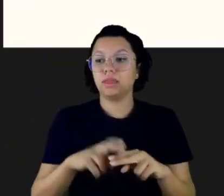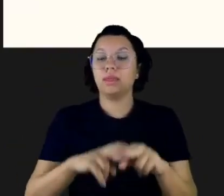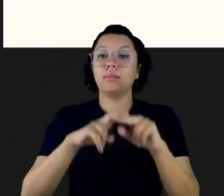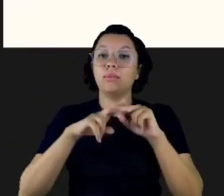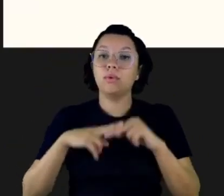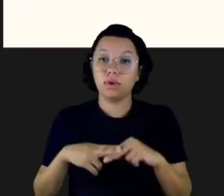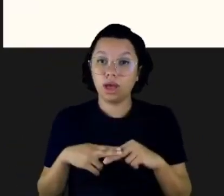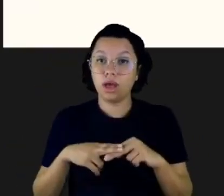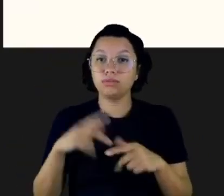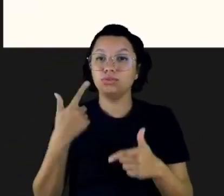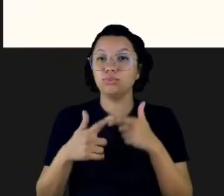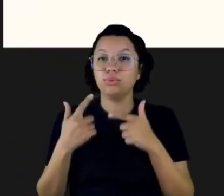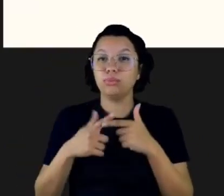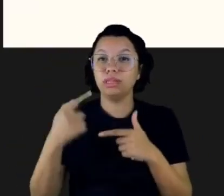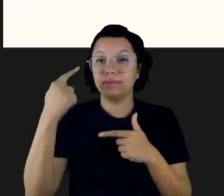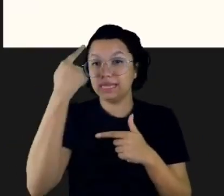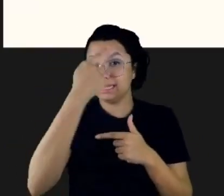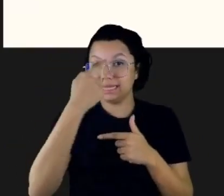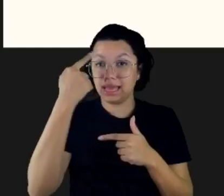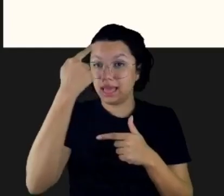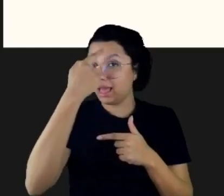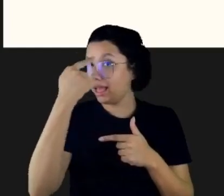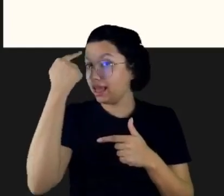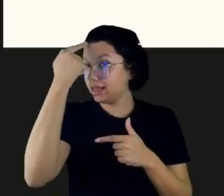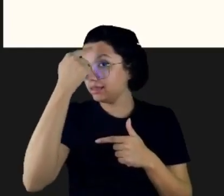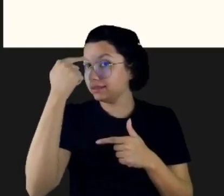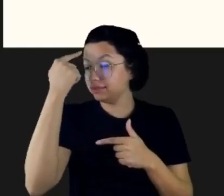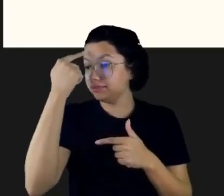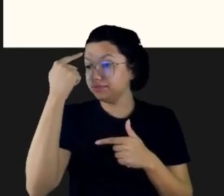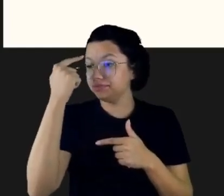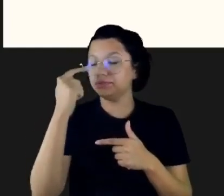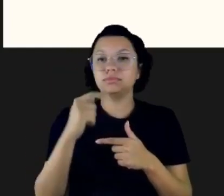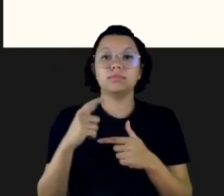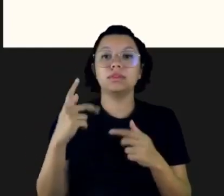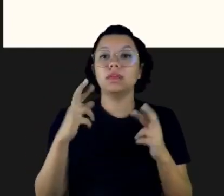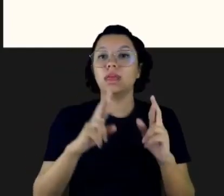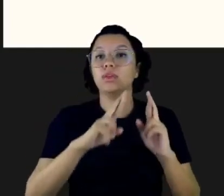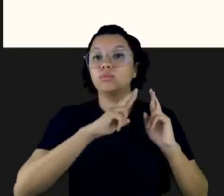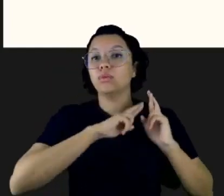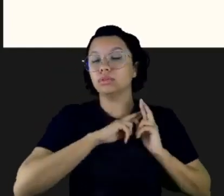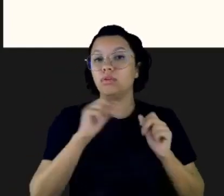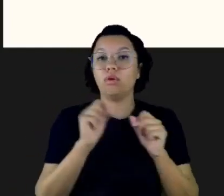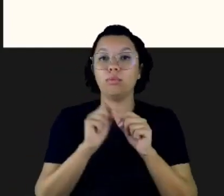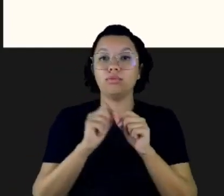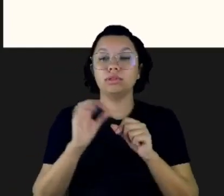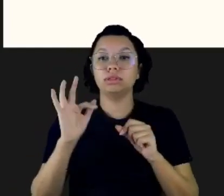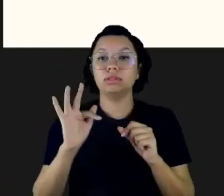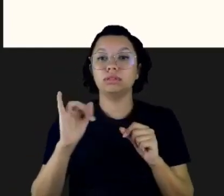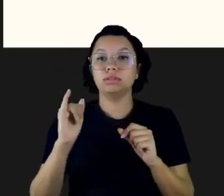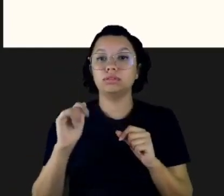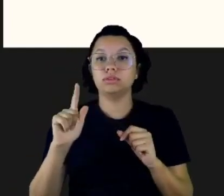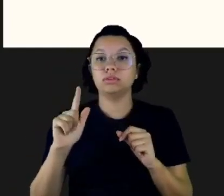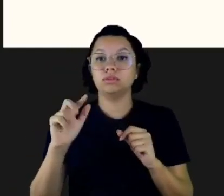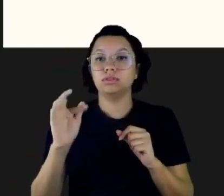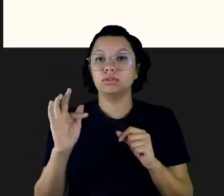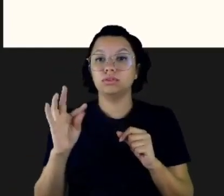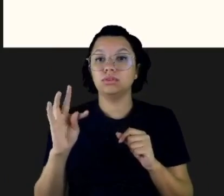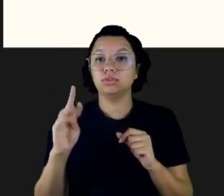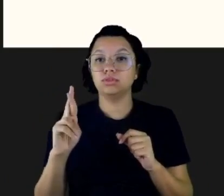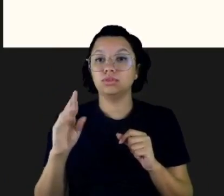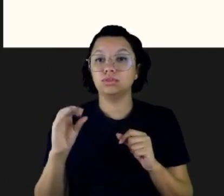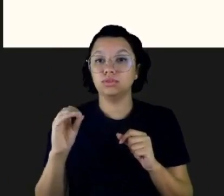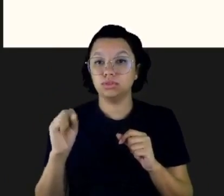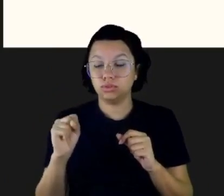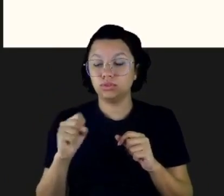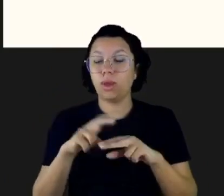dessa área frontal, que é a área do cérebro responsável por fazer os filtros. É por causa dessa área que eu sei o